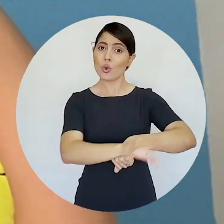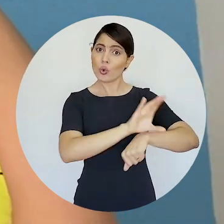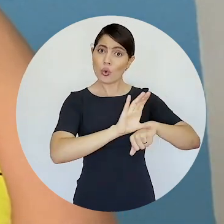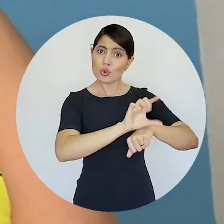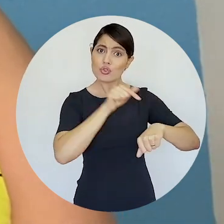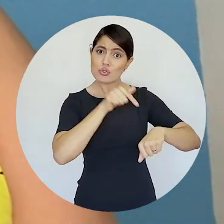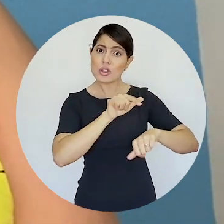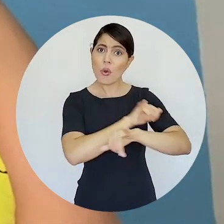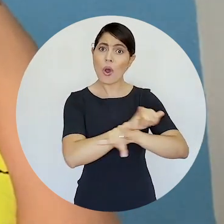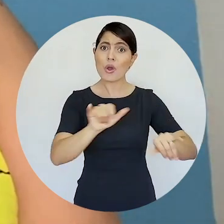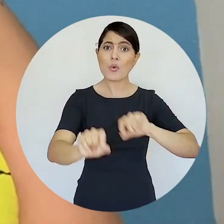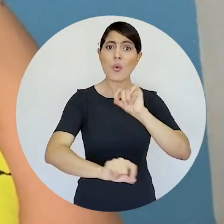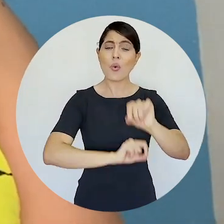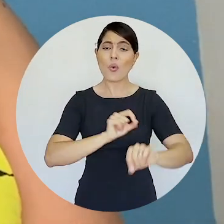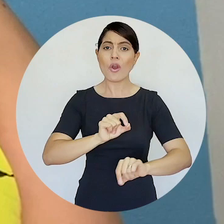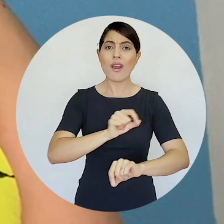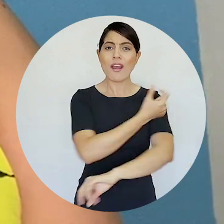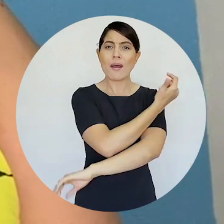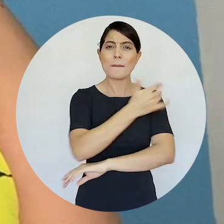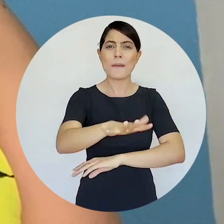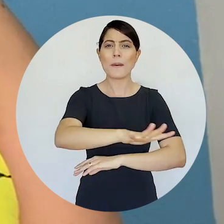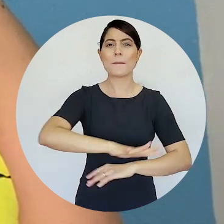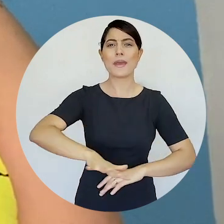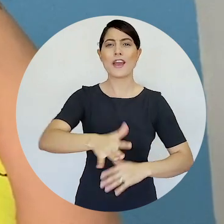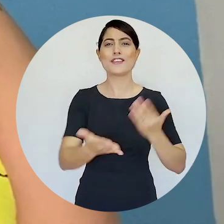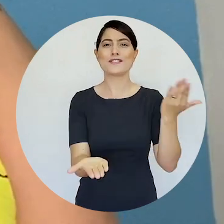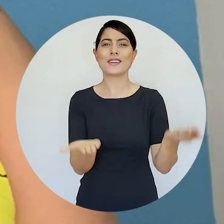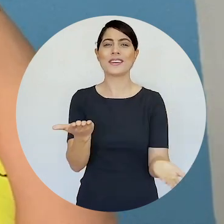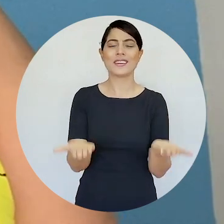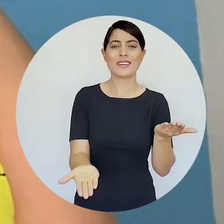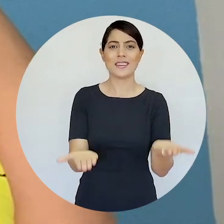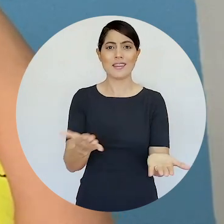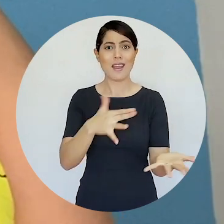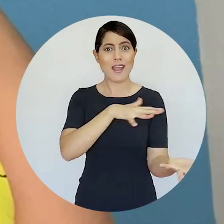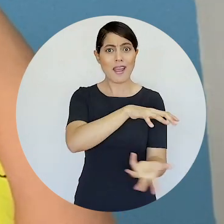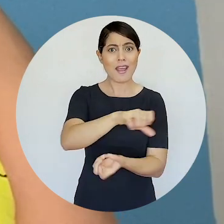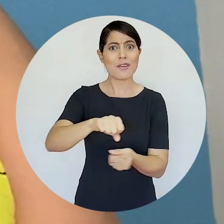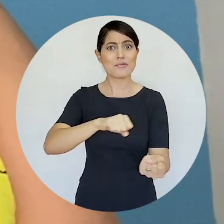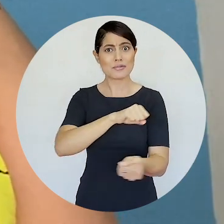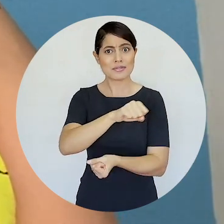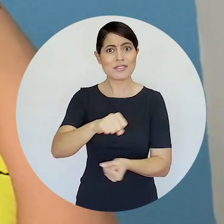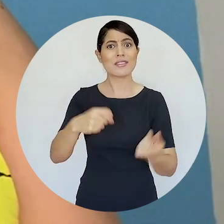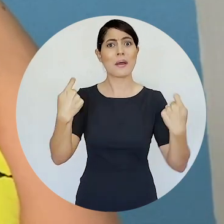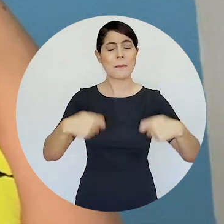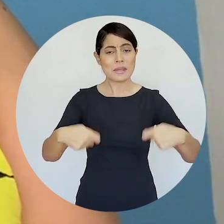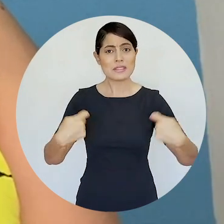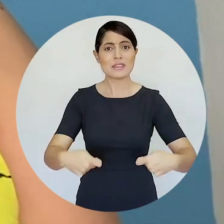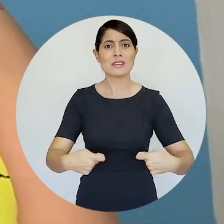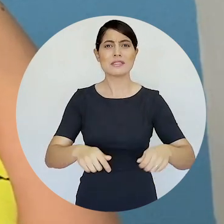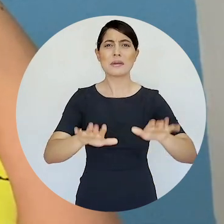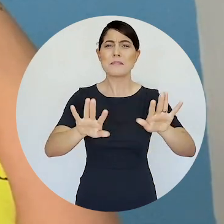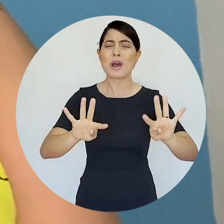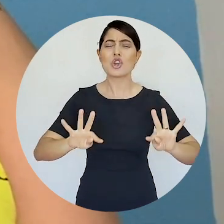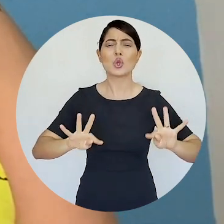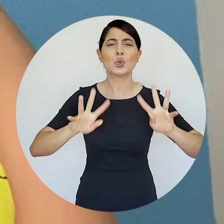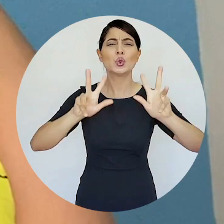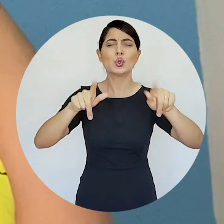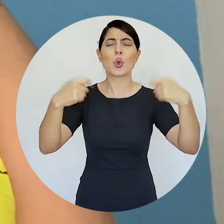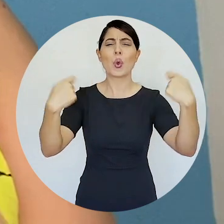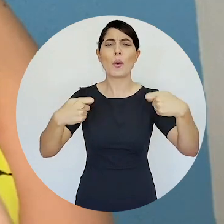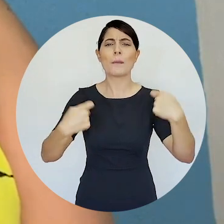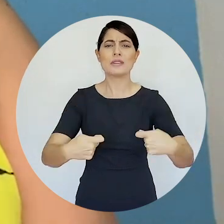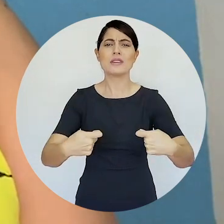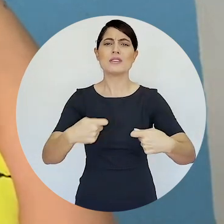fazer a nossa parte. A Constituição Federal garante o meio ambiente ecologicamente equilibrado, mas esse meio ambiente ecologicamente